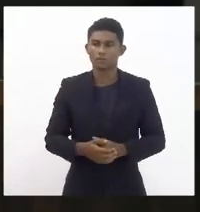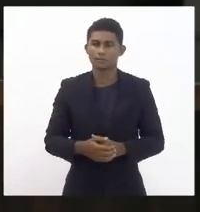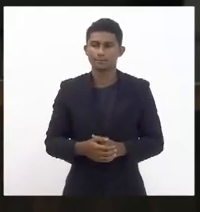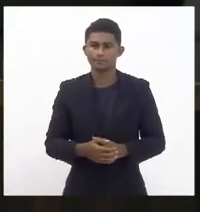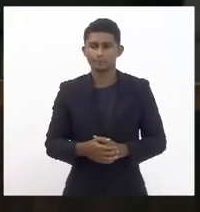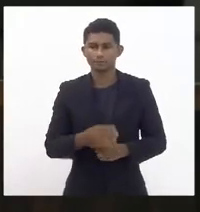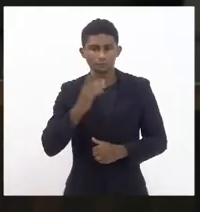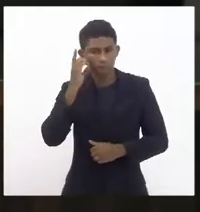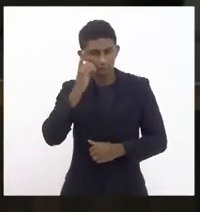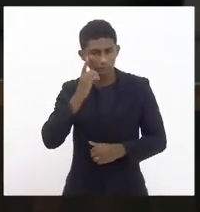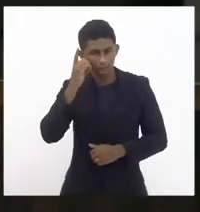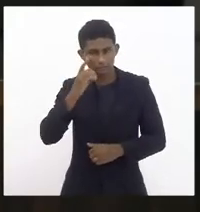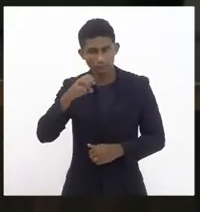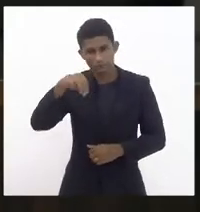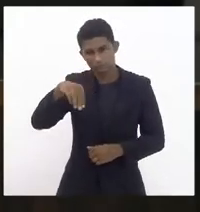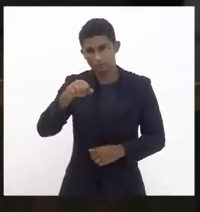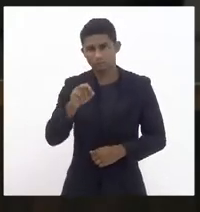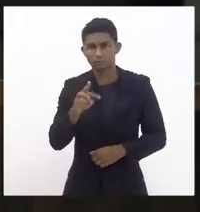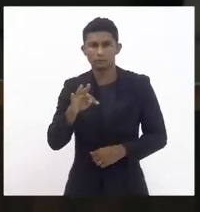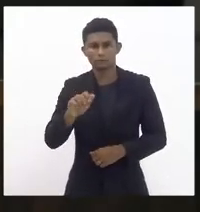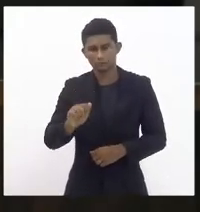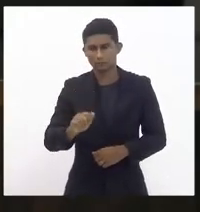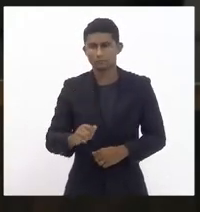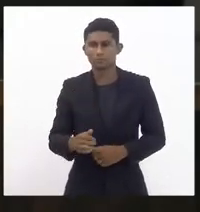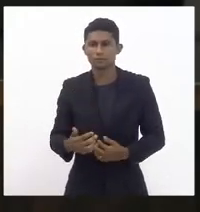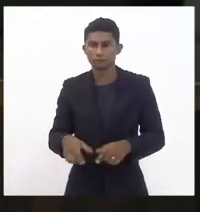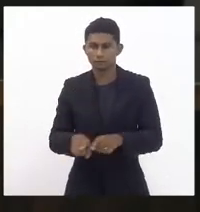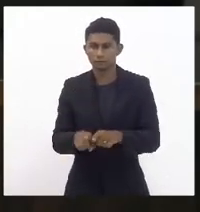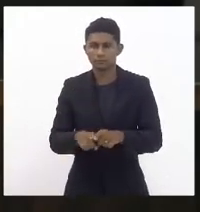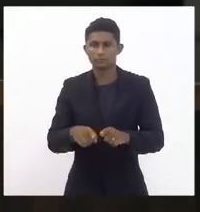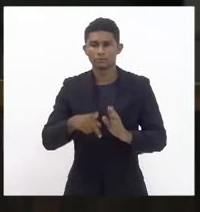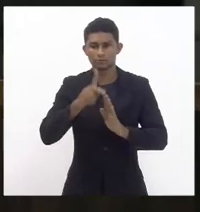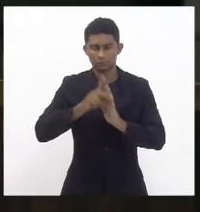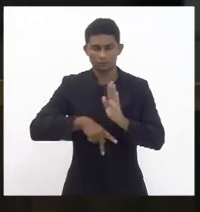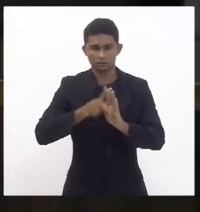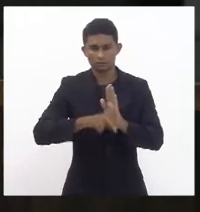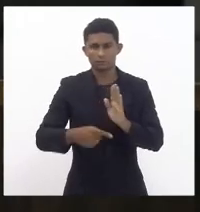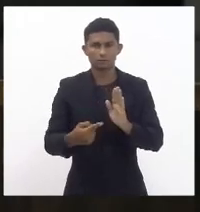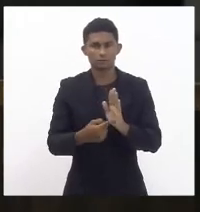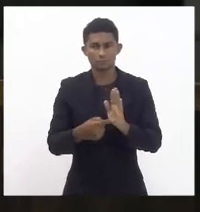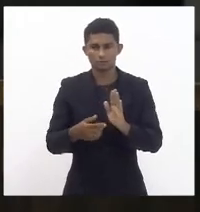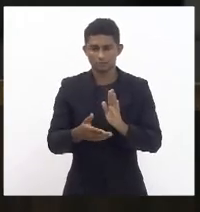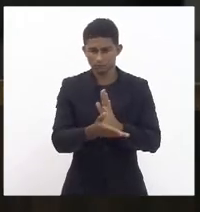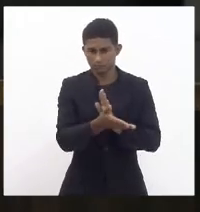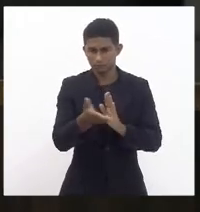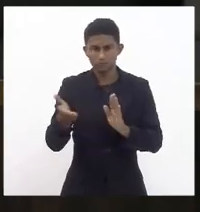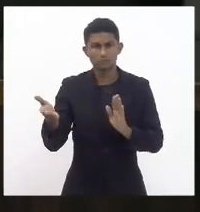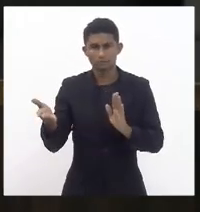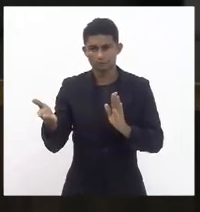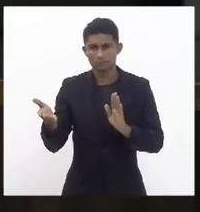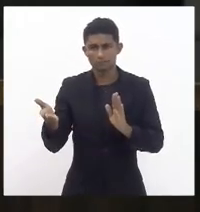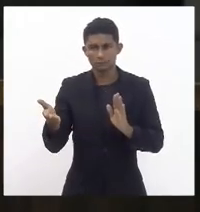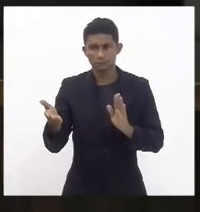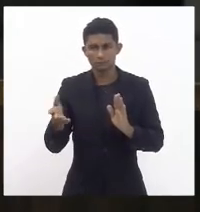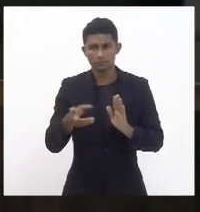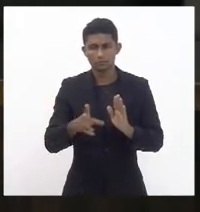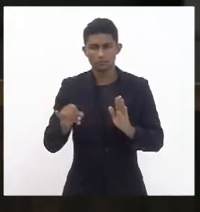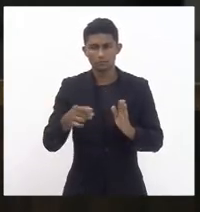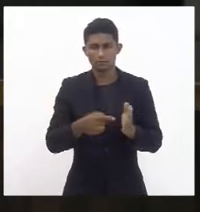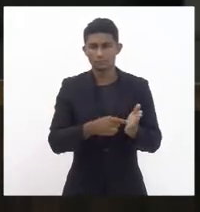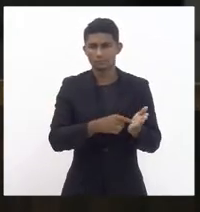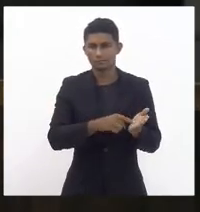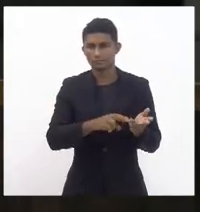e a deputada Marta os projetos resolução todos vão à promulgação